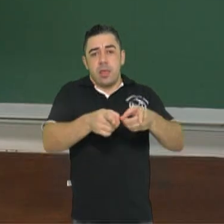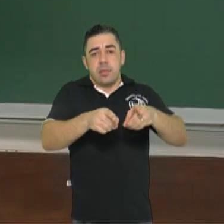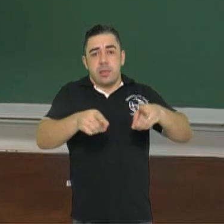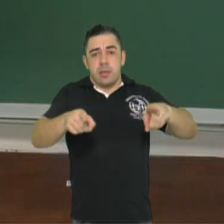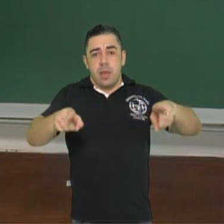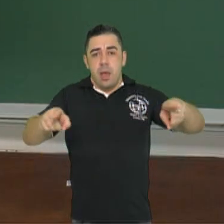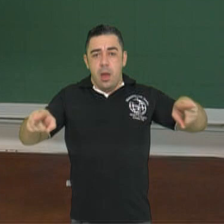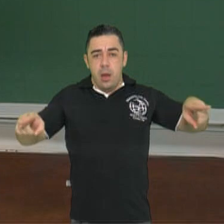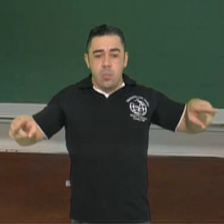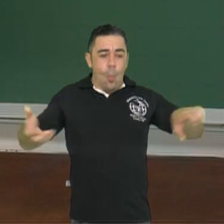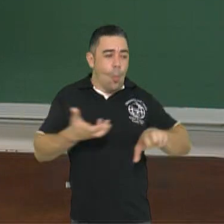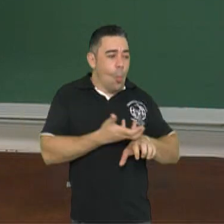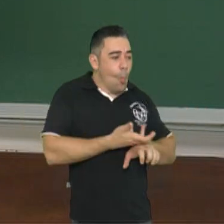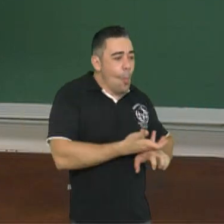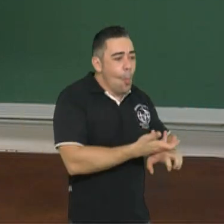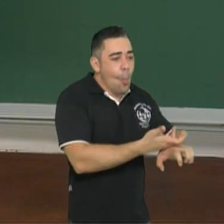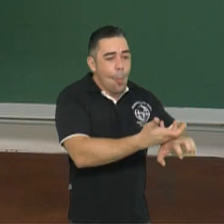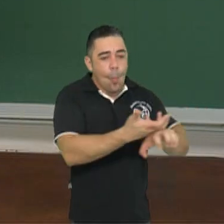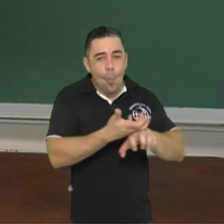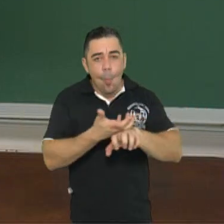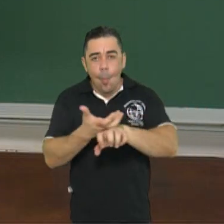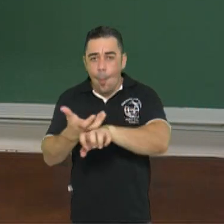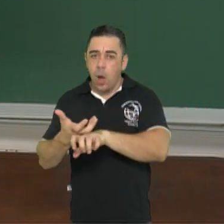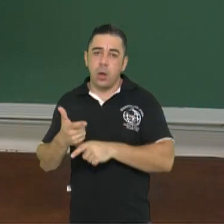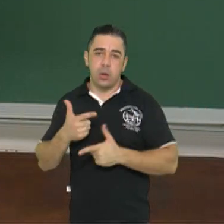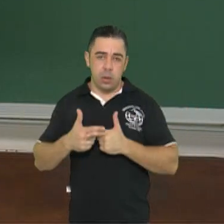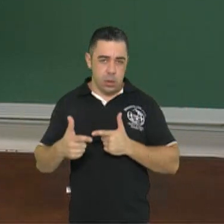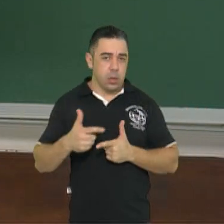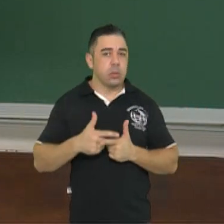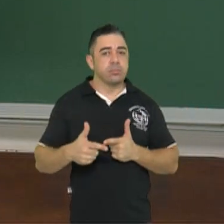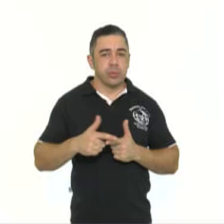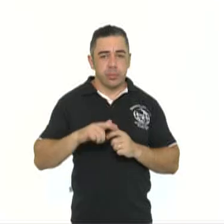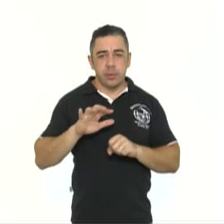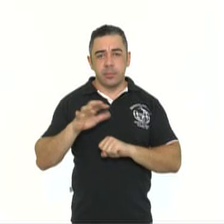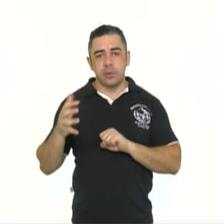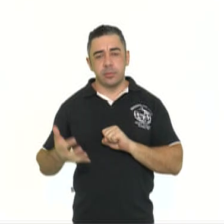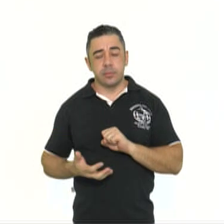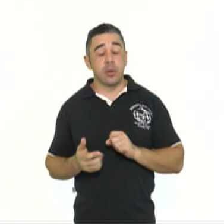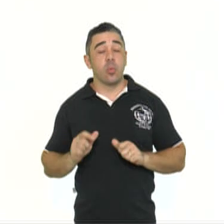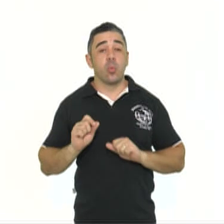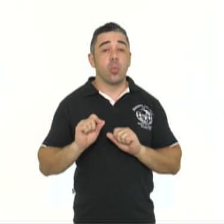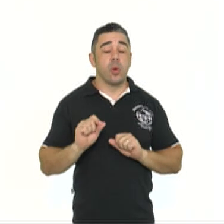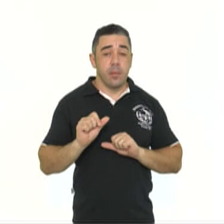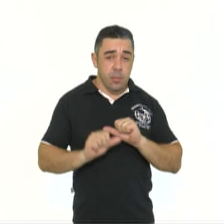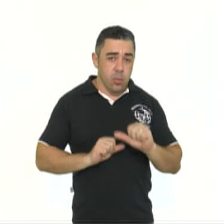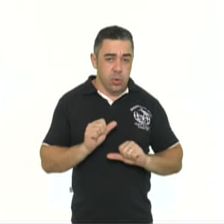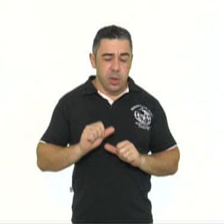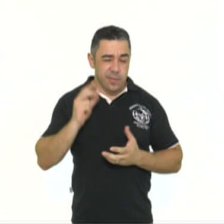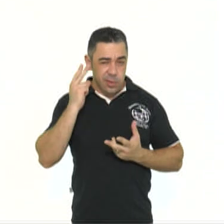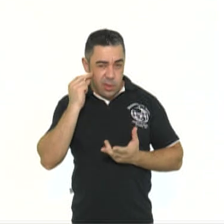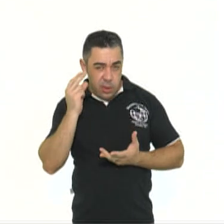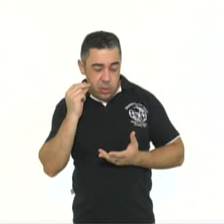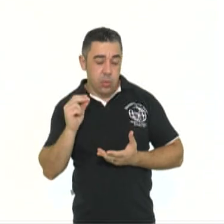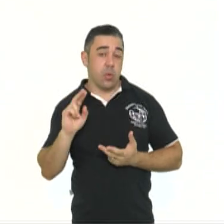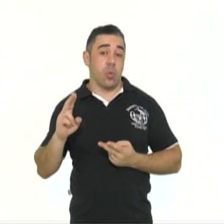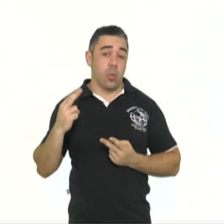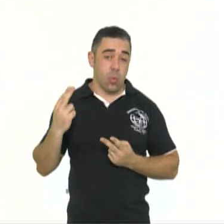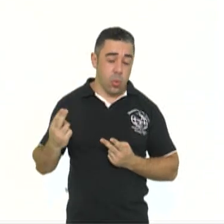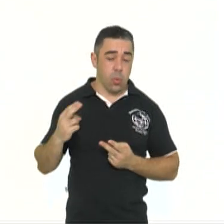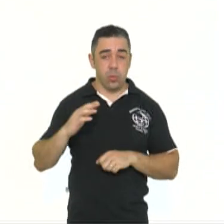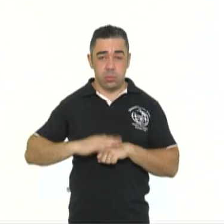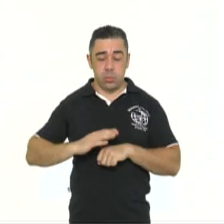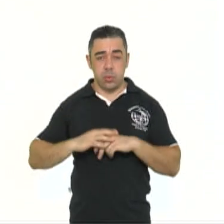Desertificação, mais um problema ambiental, vamos dizer assim, né? Transformação natural ou antrópica de uma